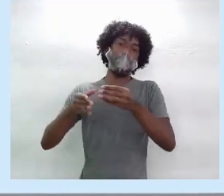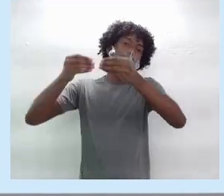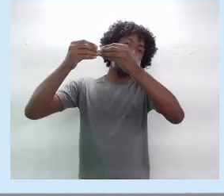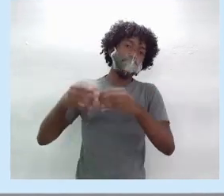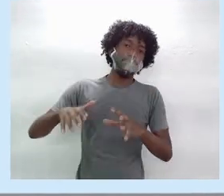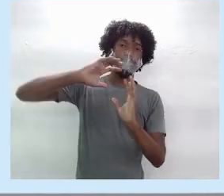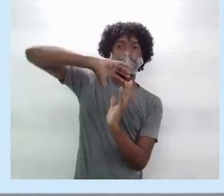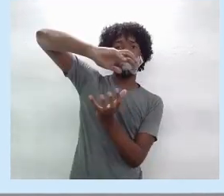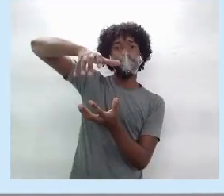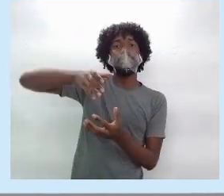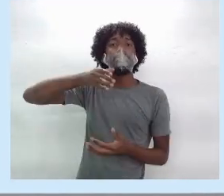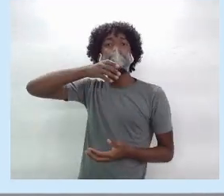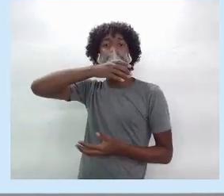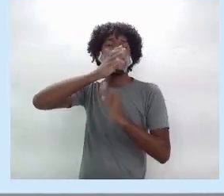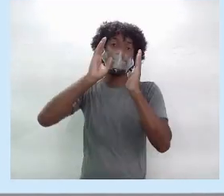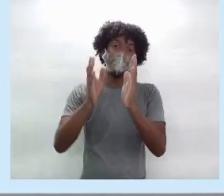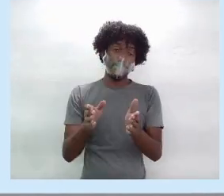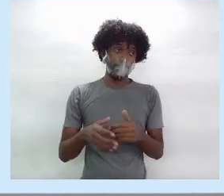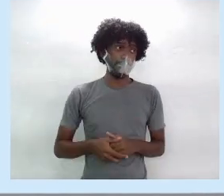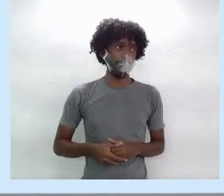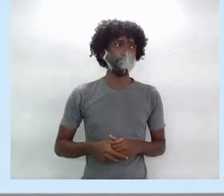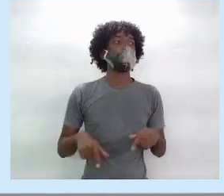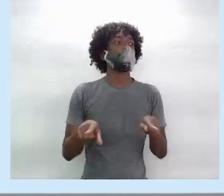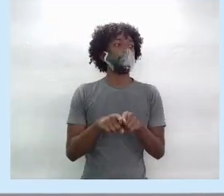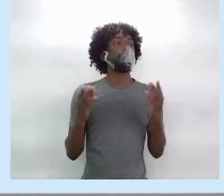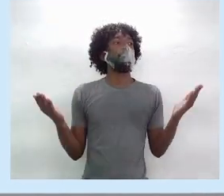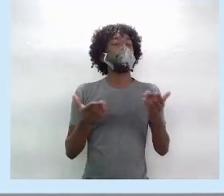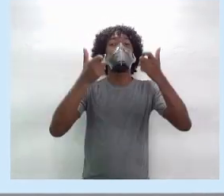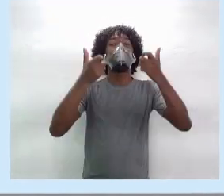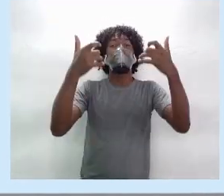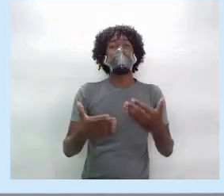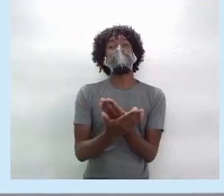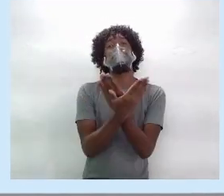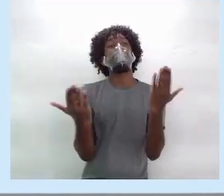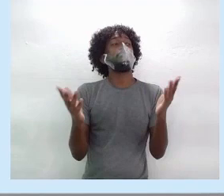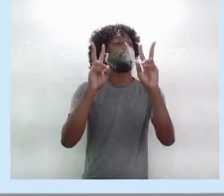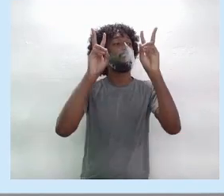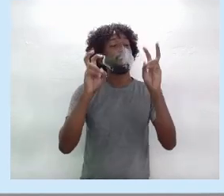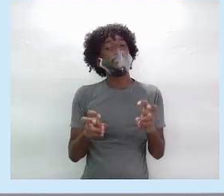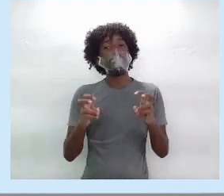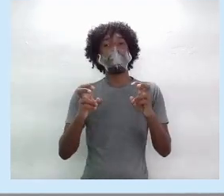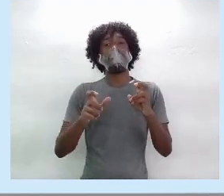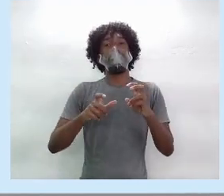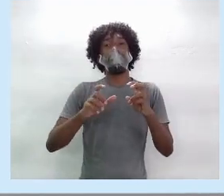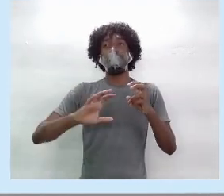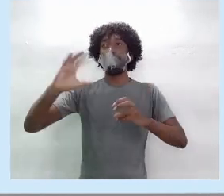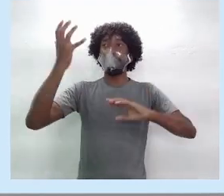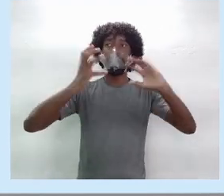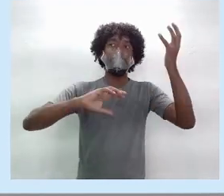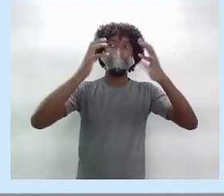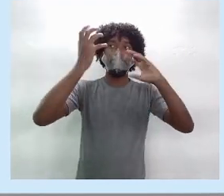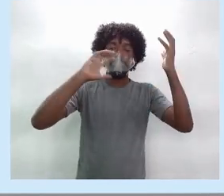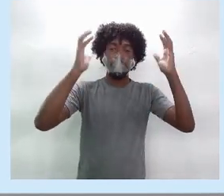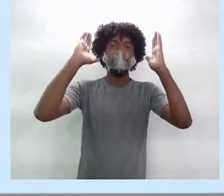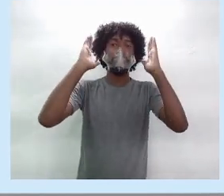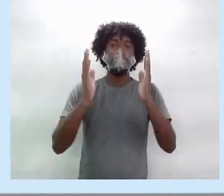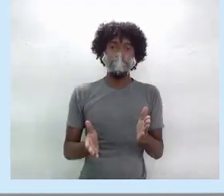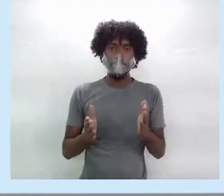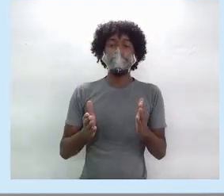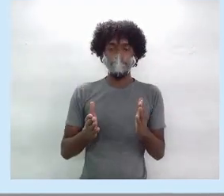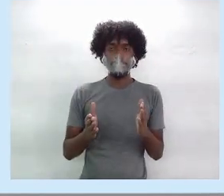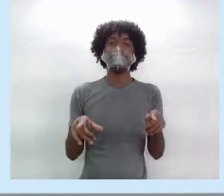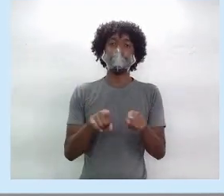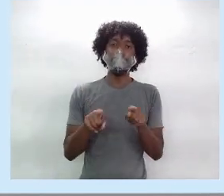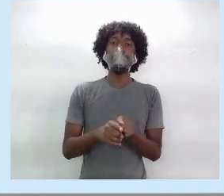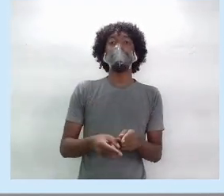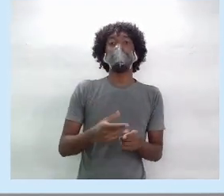questão. E hoje eu falei para vocês justamente sobre esses fenômenos que são climáticos e que o